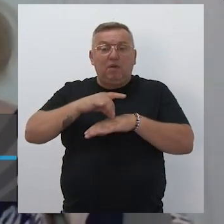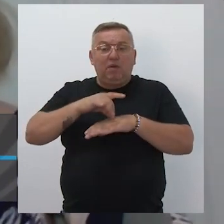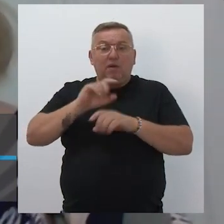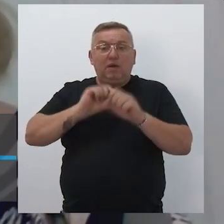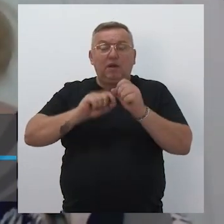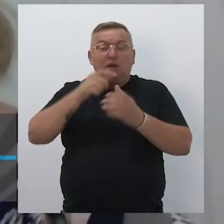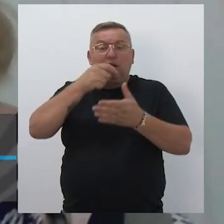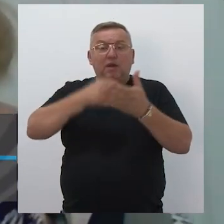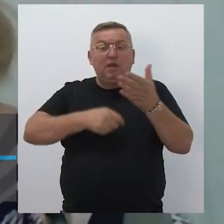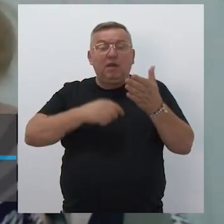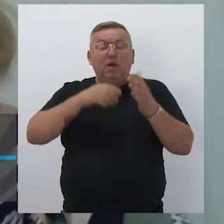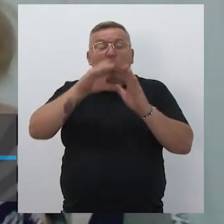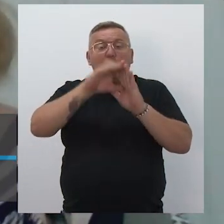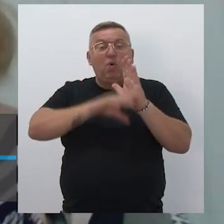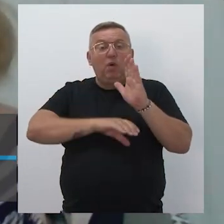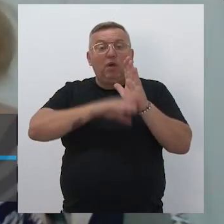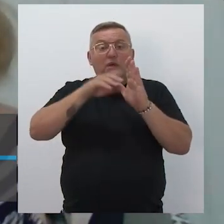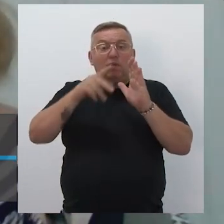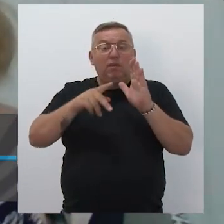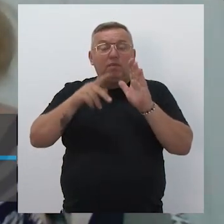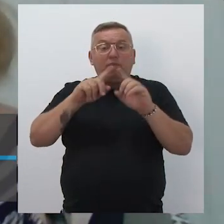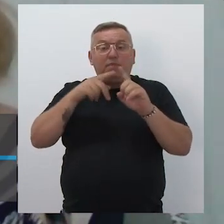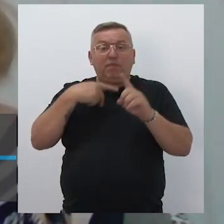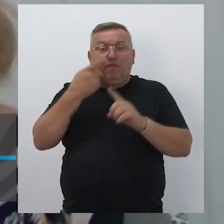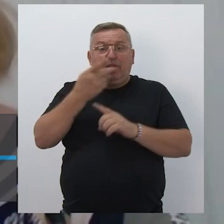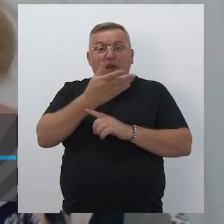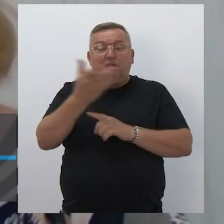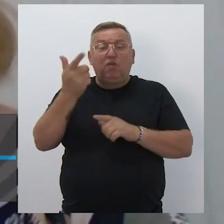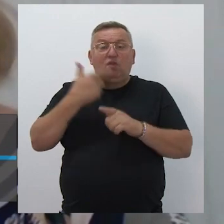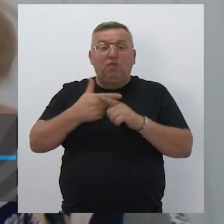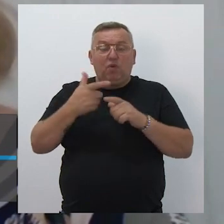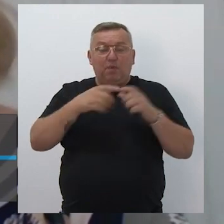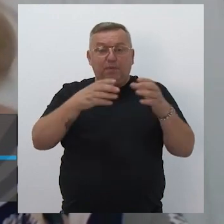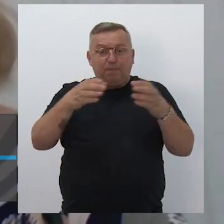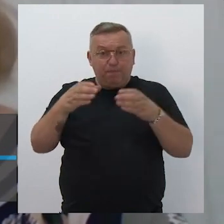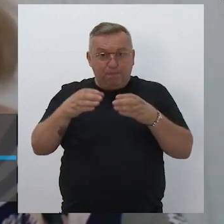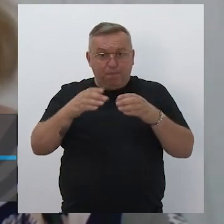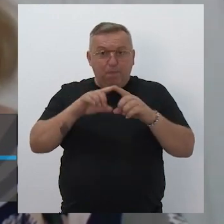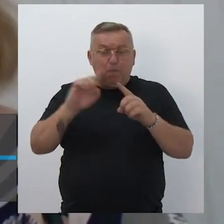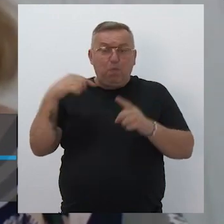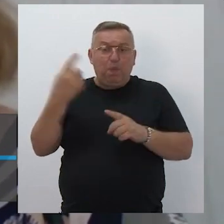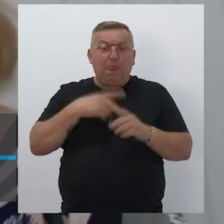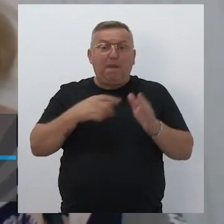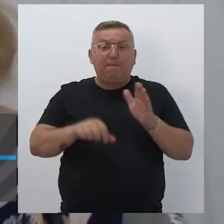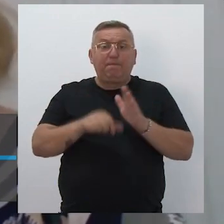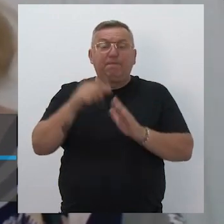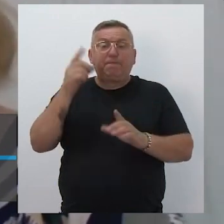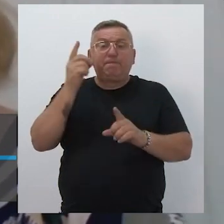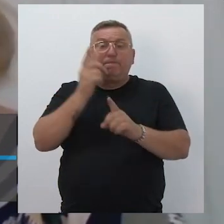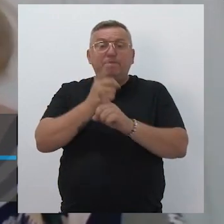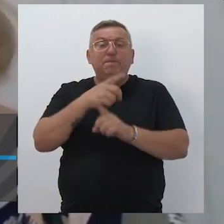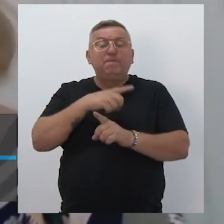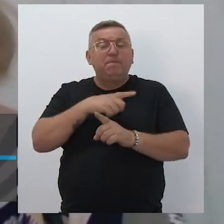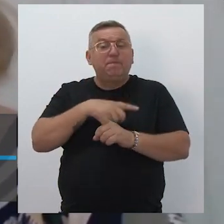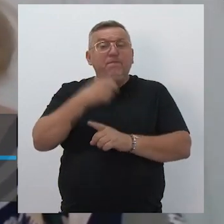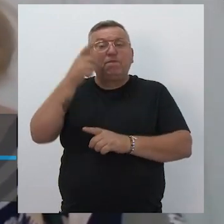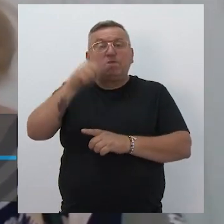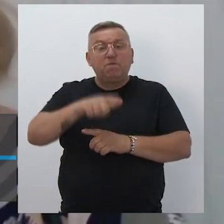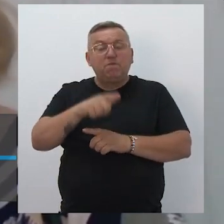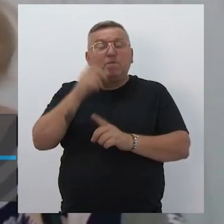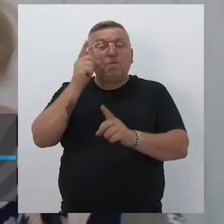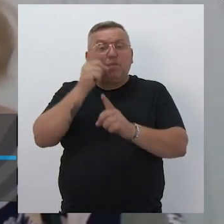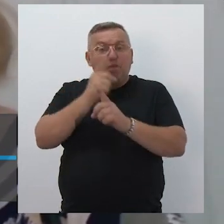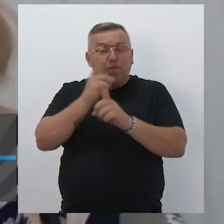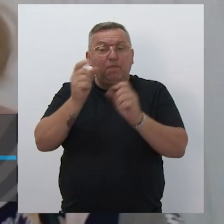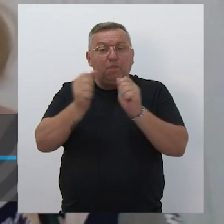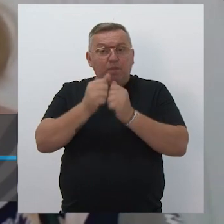redigiu o currículo paulista para falar um pouco com vocês sobre essa área. Como eu falei, é o nosso primeiro encontro, tá? Teremos outros